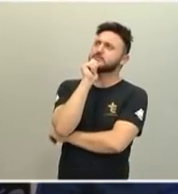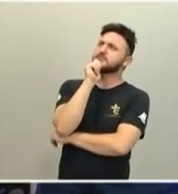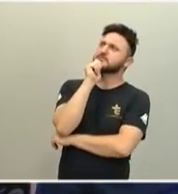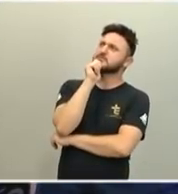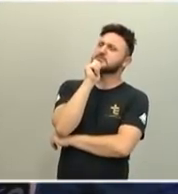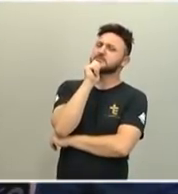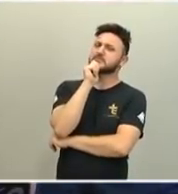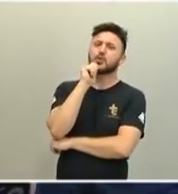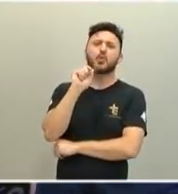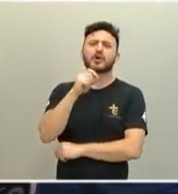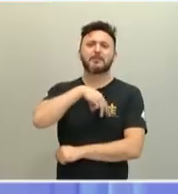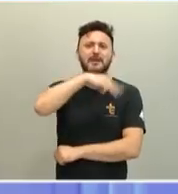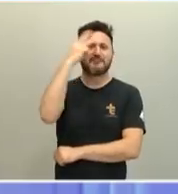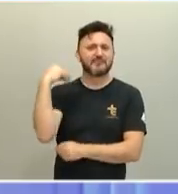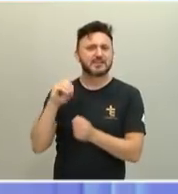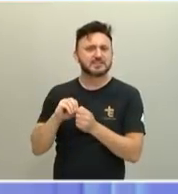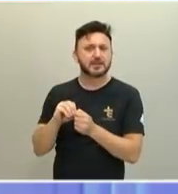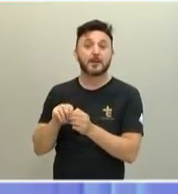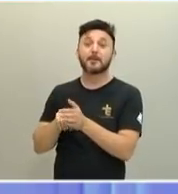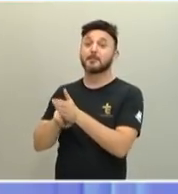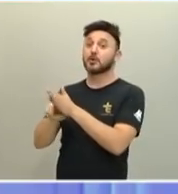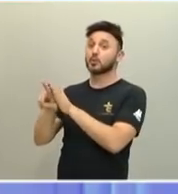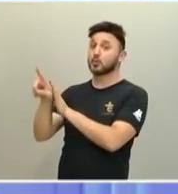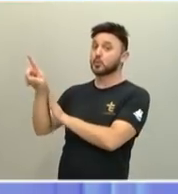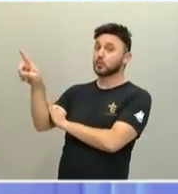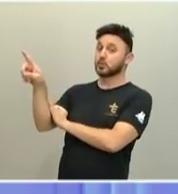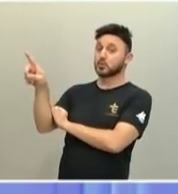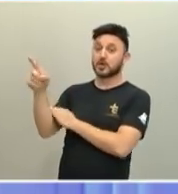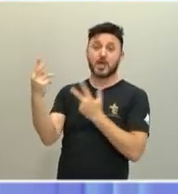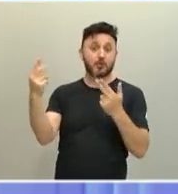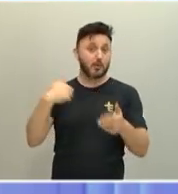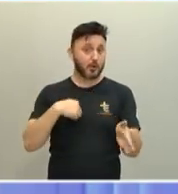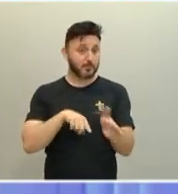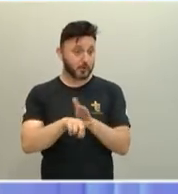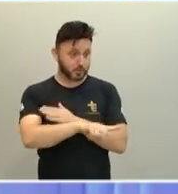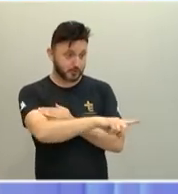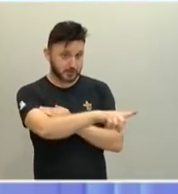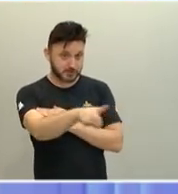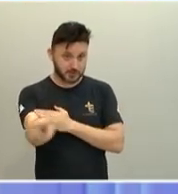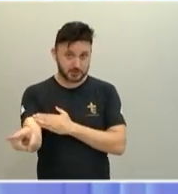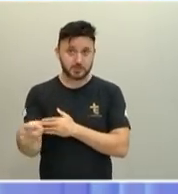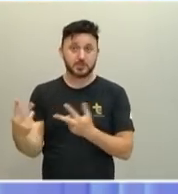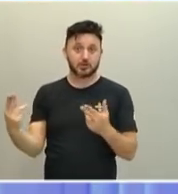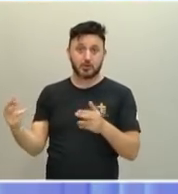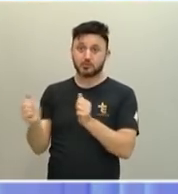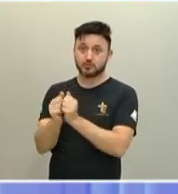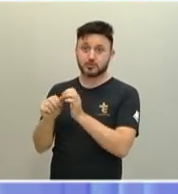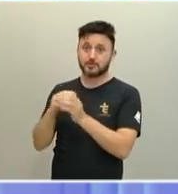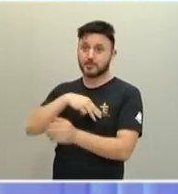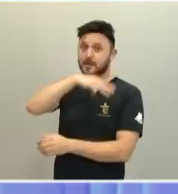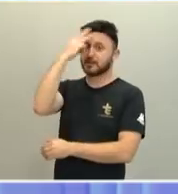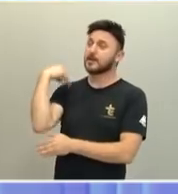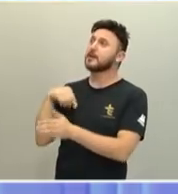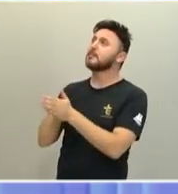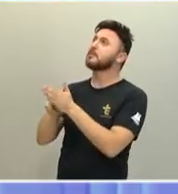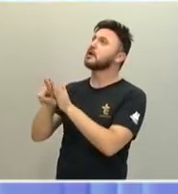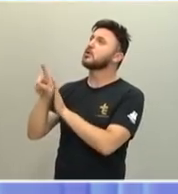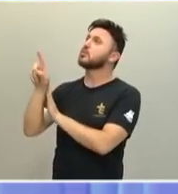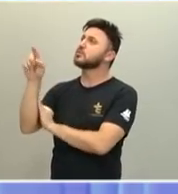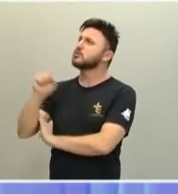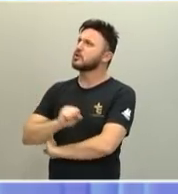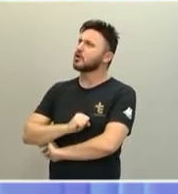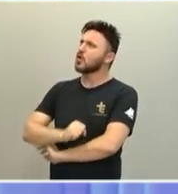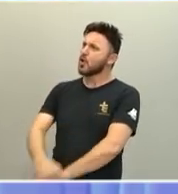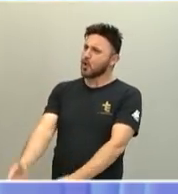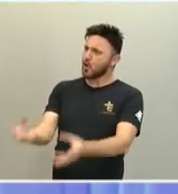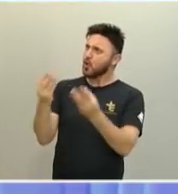Maria fez? Perguntou ao anjo. Eu pergunto junto com vocês, junto com Maria. O que Maria perguntou ao anjo? Como